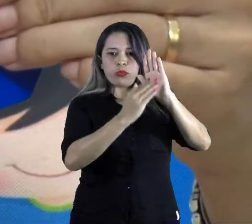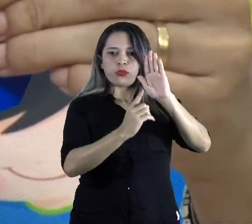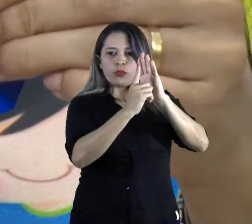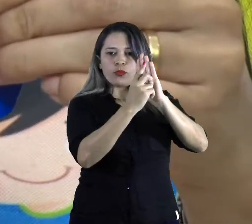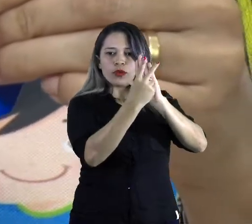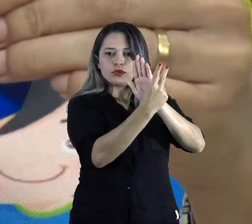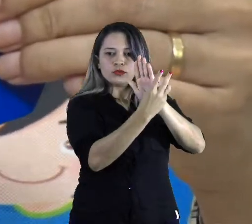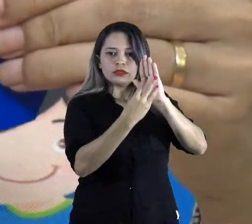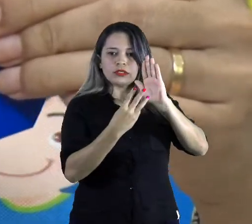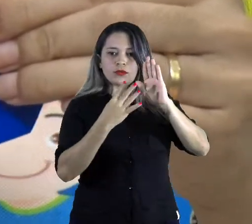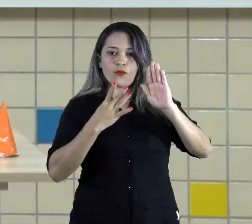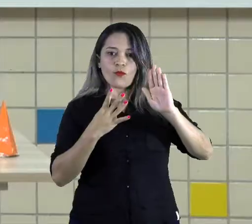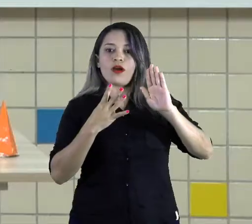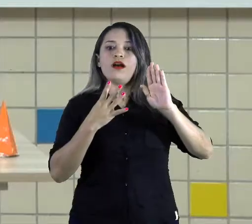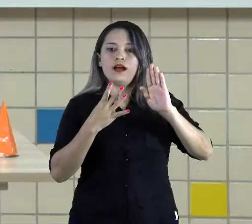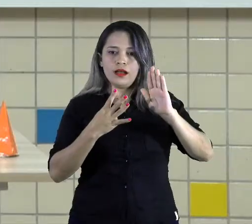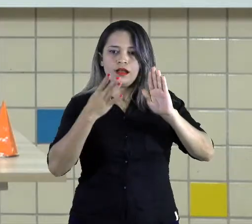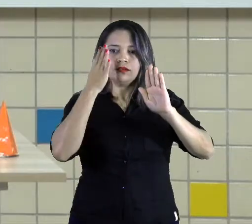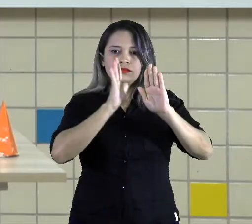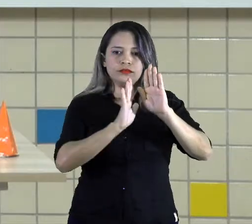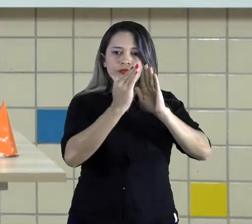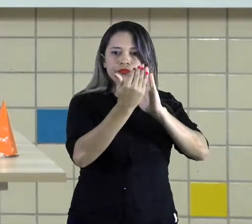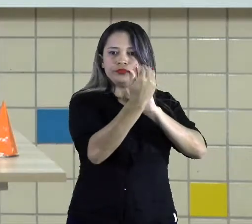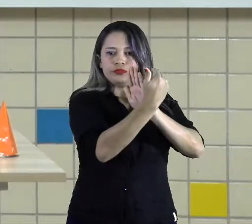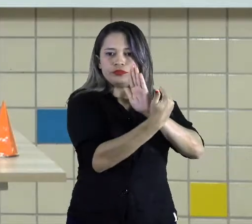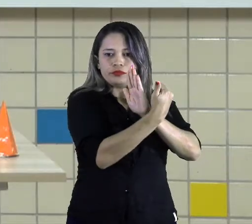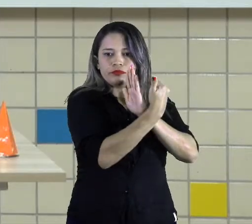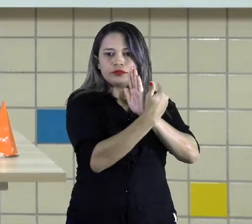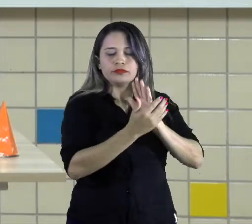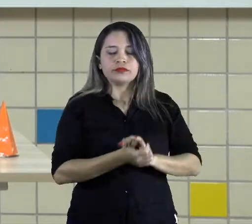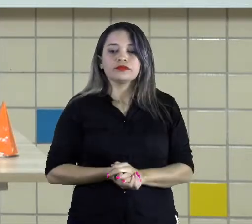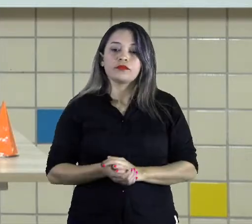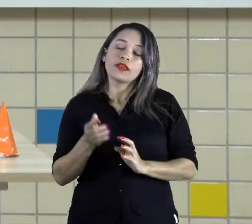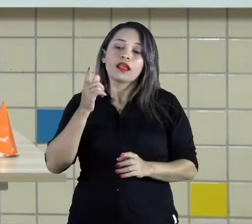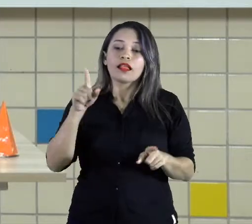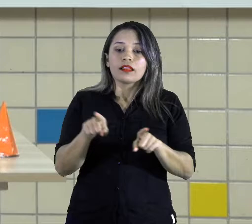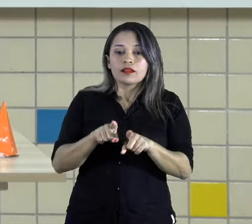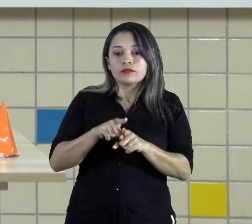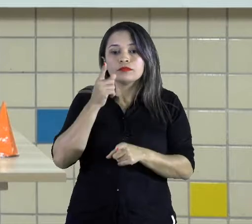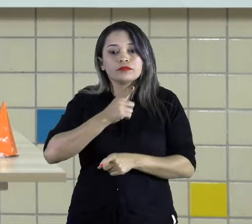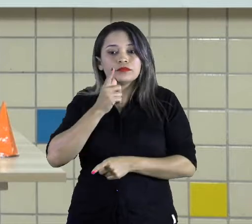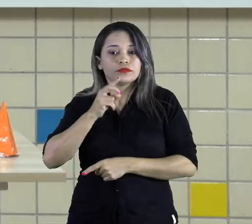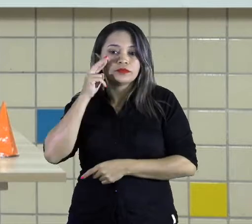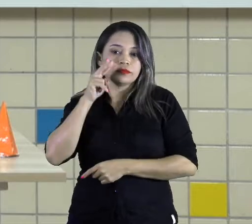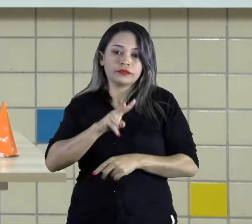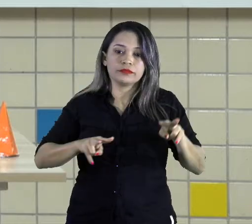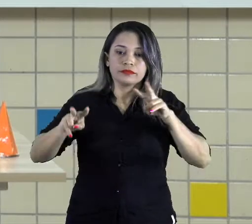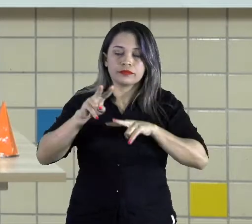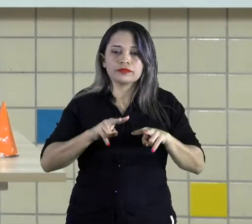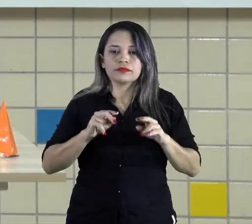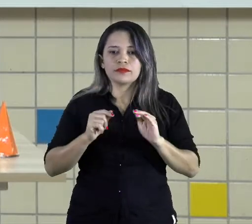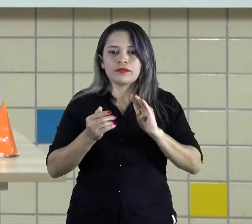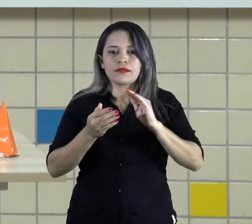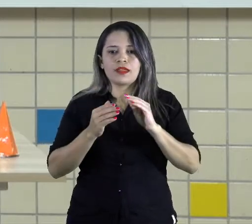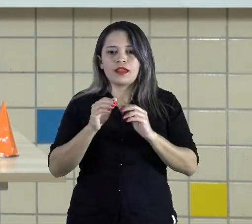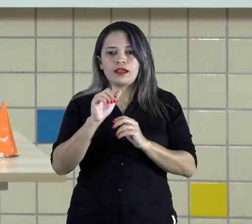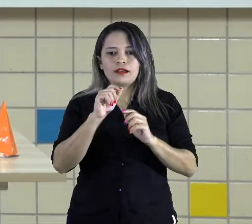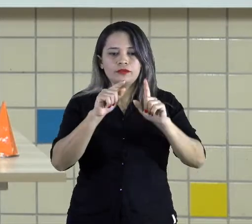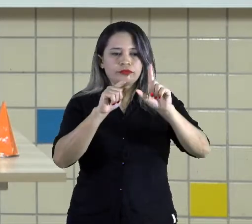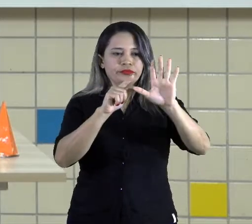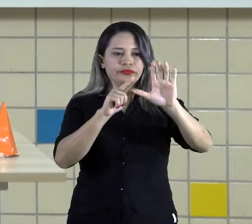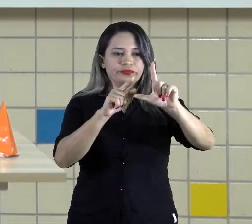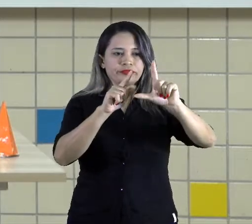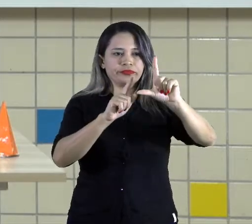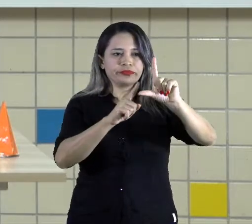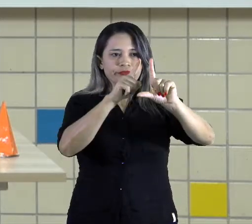3, 4 faces, certo? Também consigo visualizar o que? As arestas. O que são